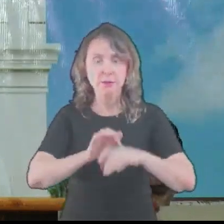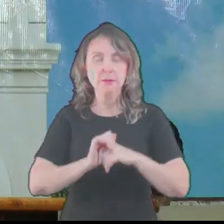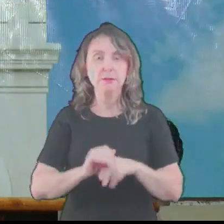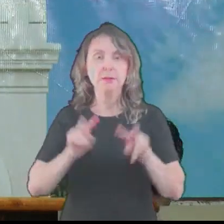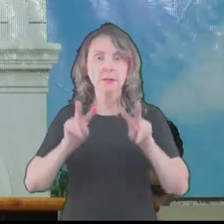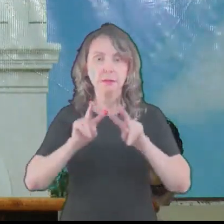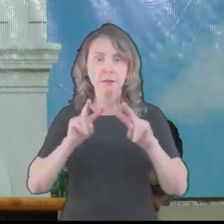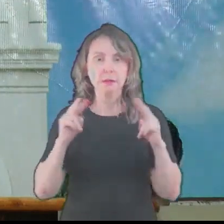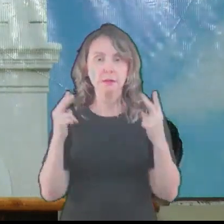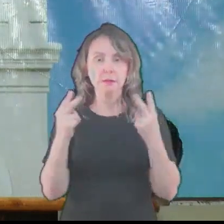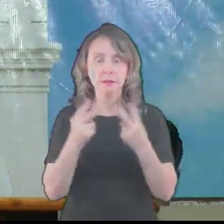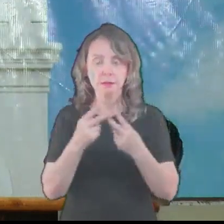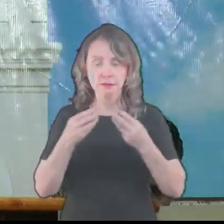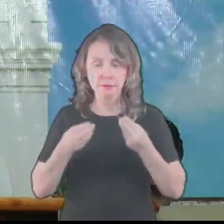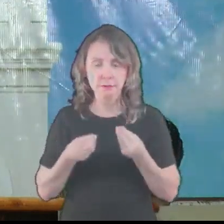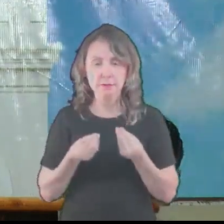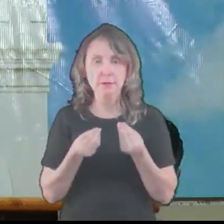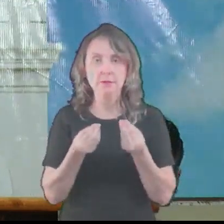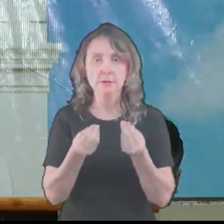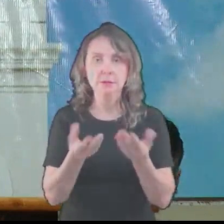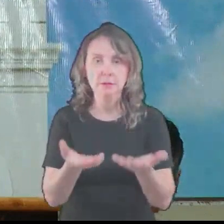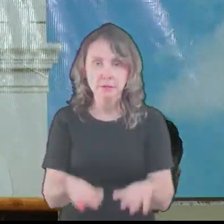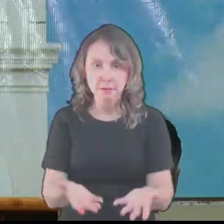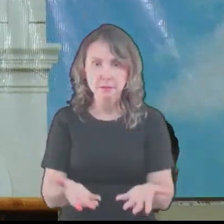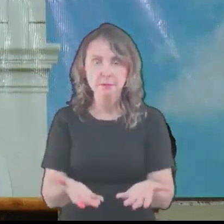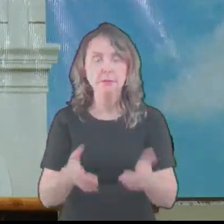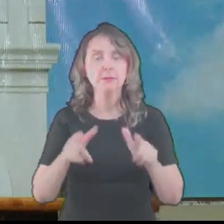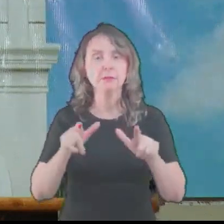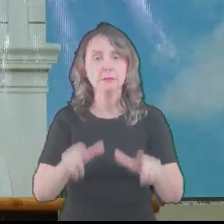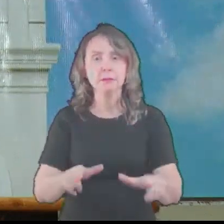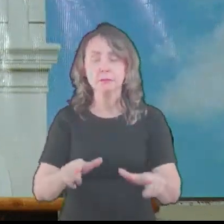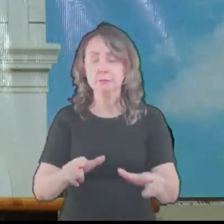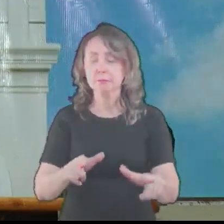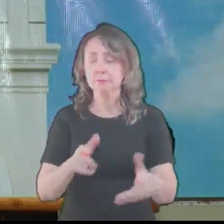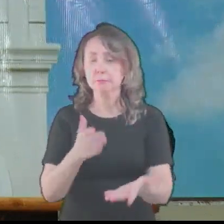as herdades assoladas.